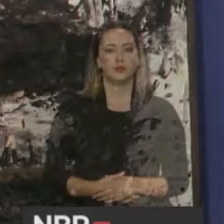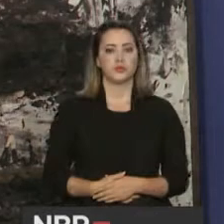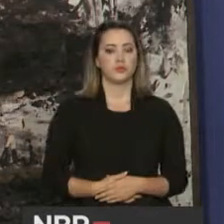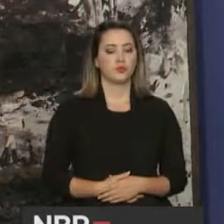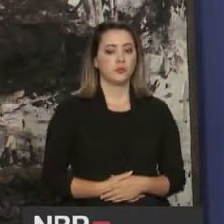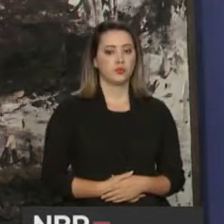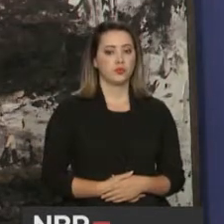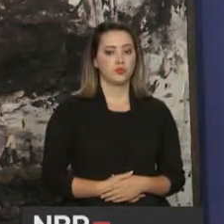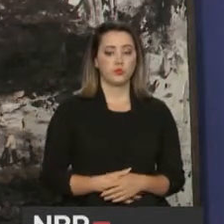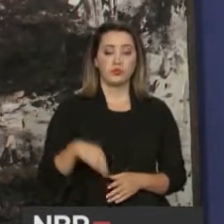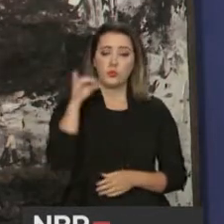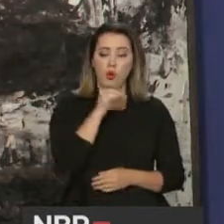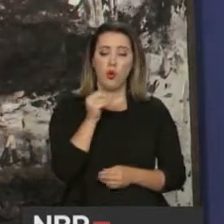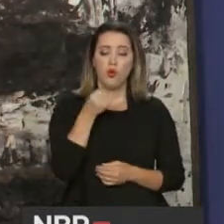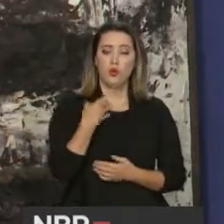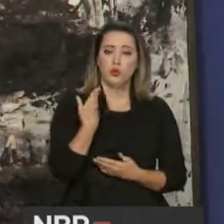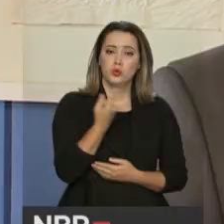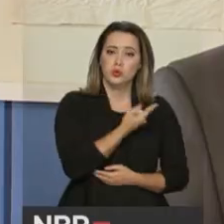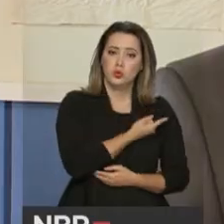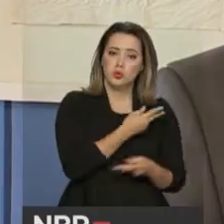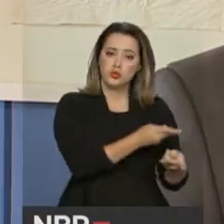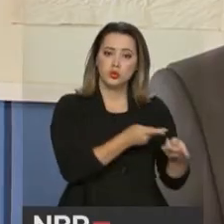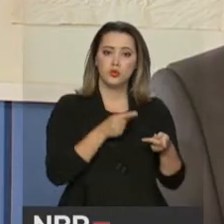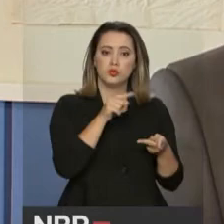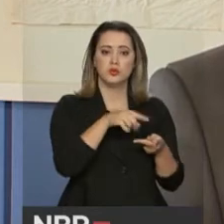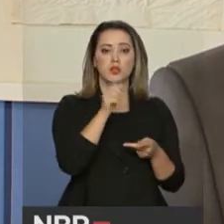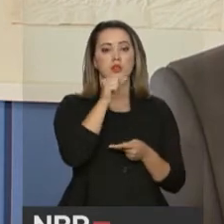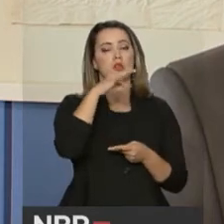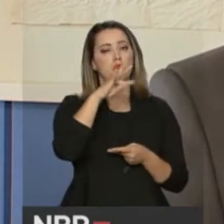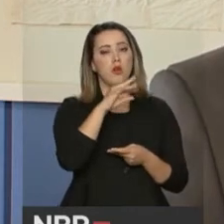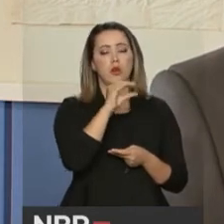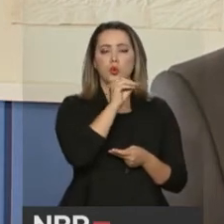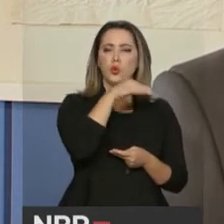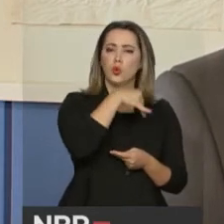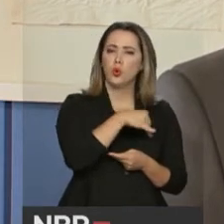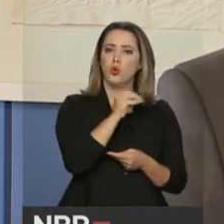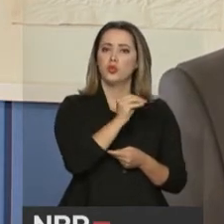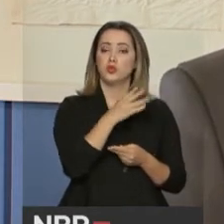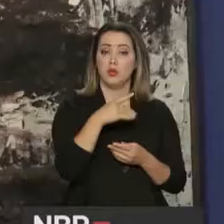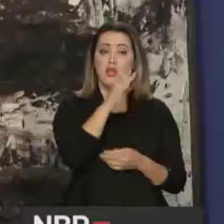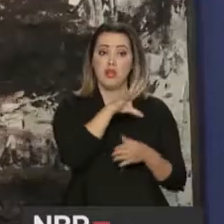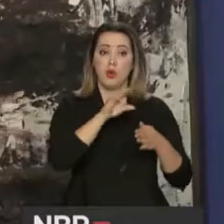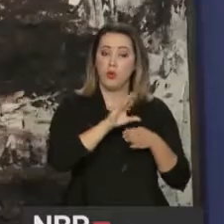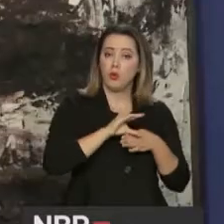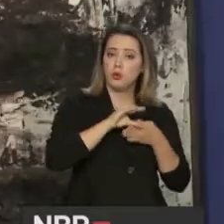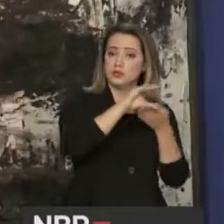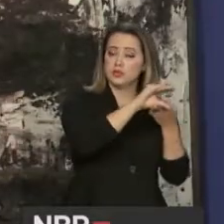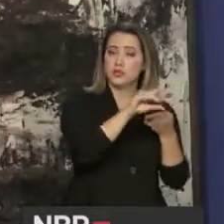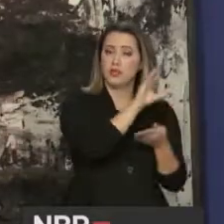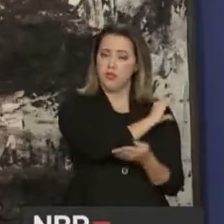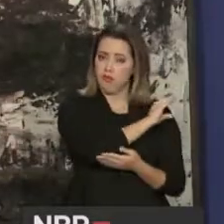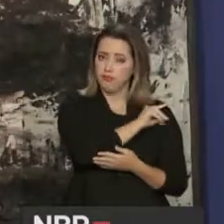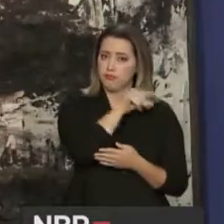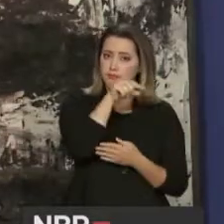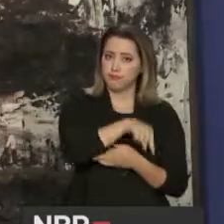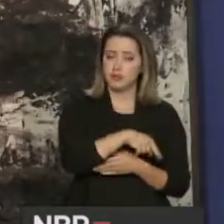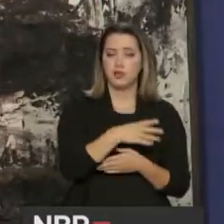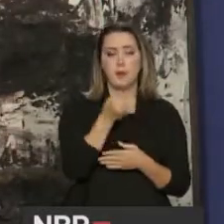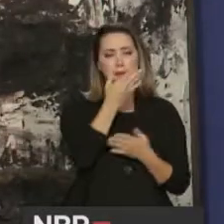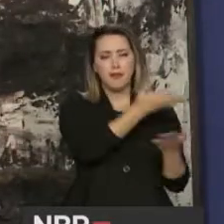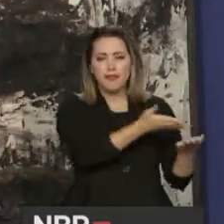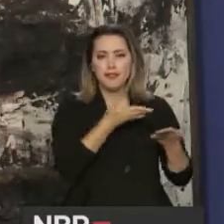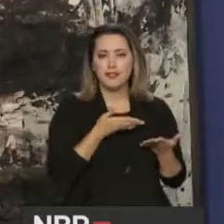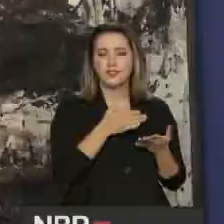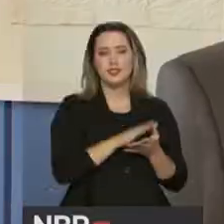O nosso convidado de hoje é o Heitor Granafei, que é coordenador das comemorações do cinquentenário do Palácio Itamaraty aqui em Brasília. Muito bem-vindo ao